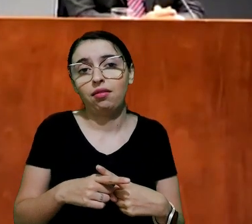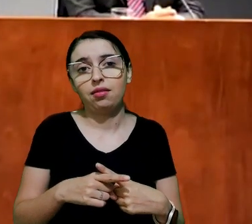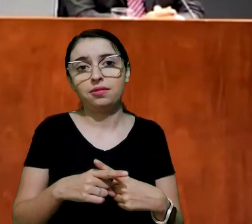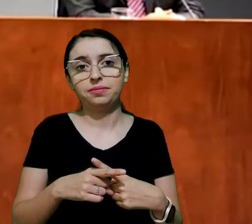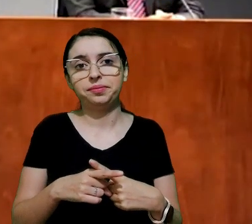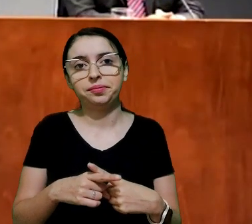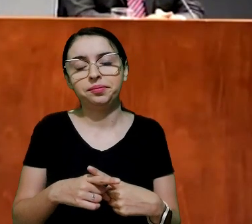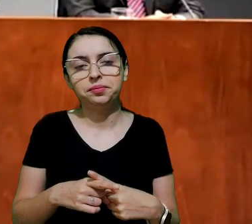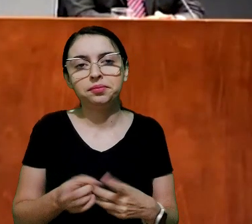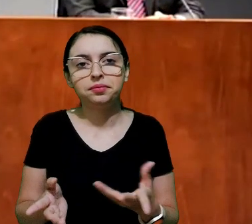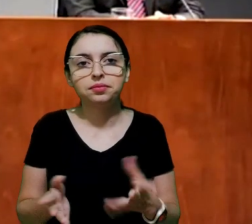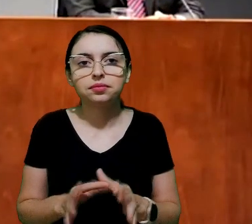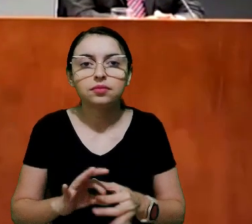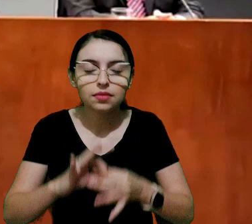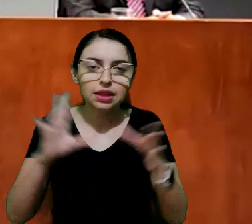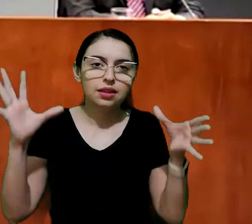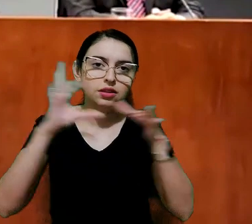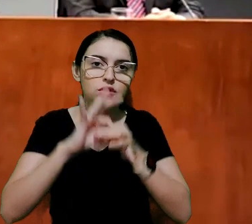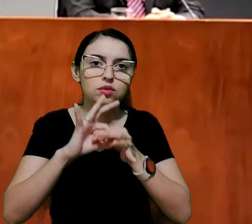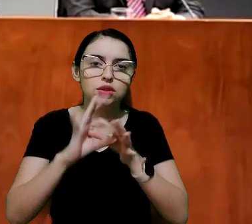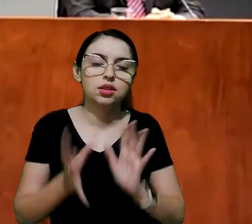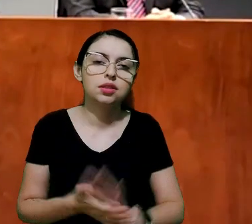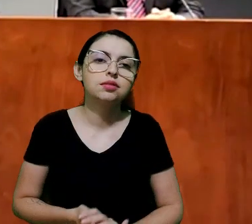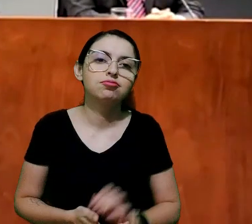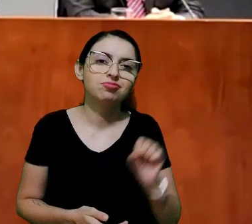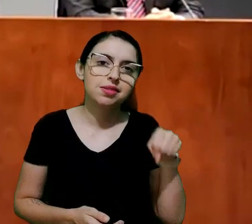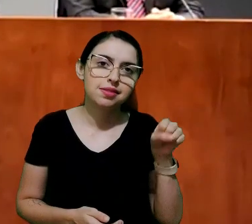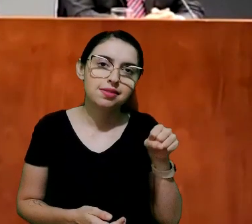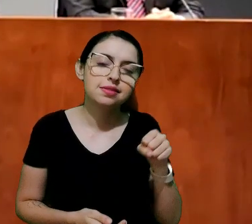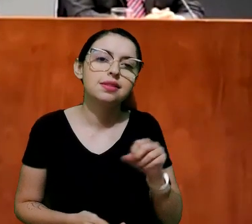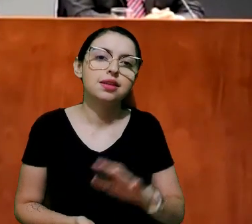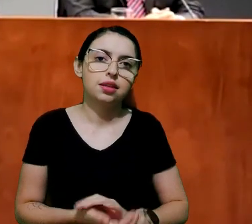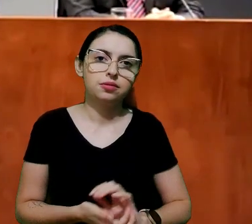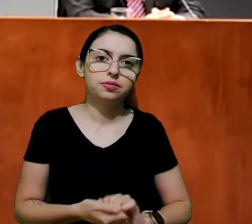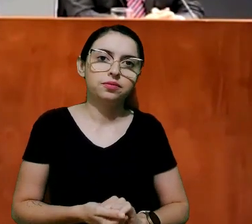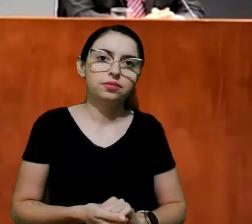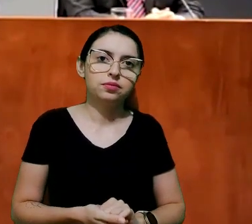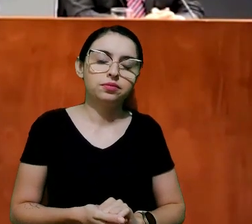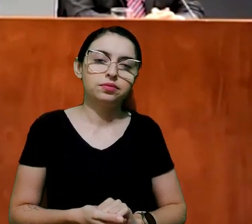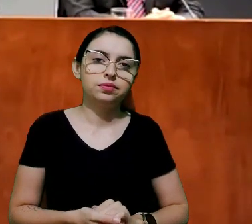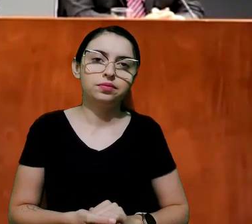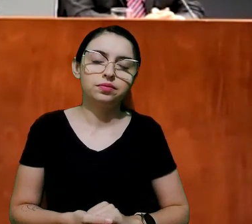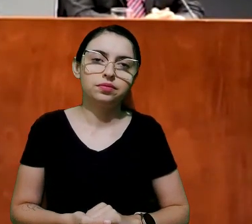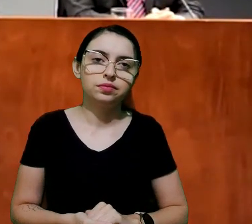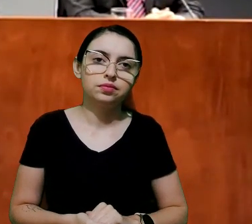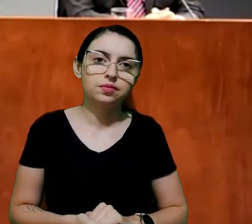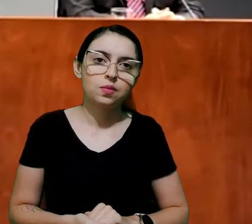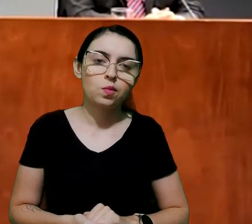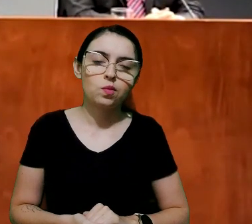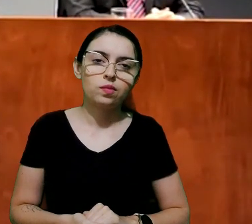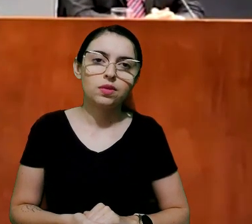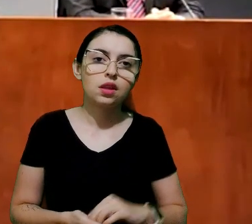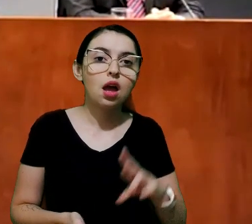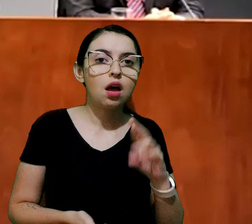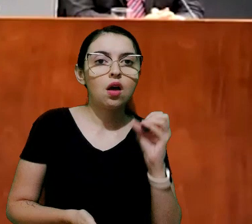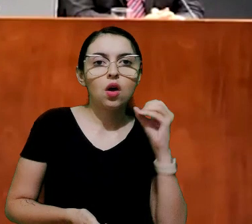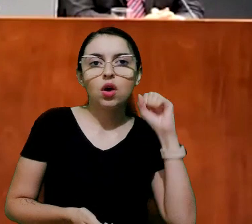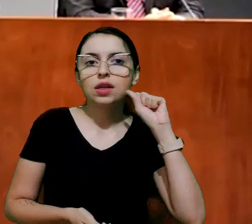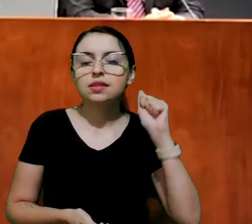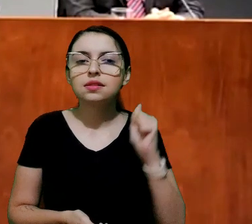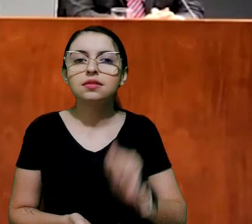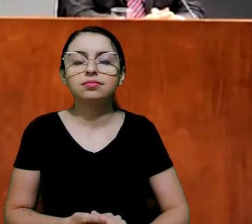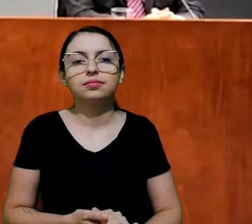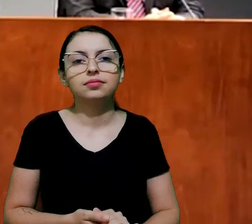civil, por que teria um regime impositivo e restringindo a sua liberdade? Então, sob esse aspecto, sim, poder-se arguir